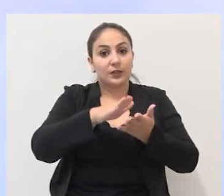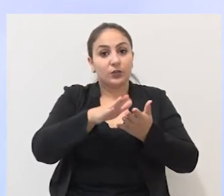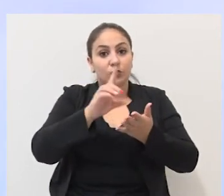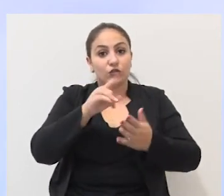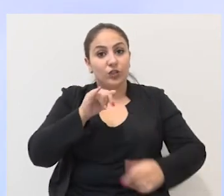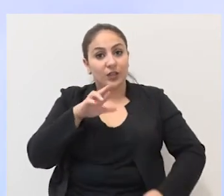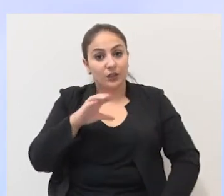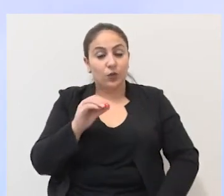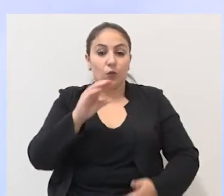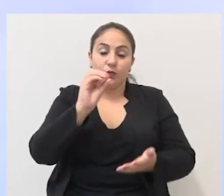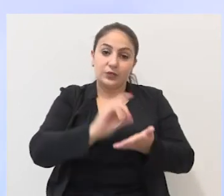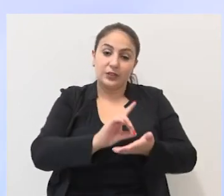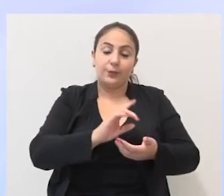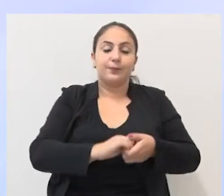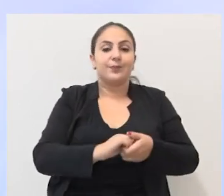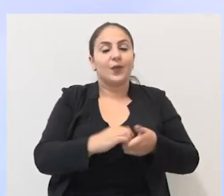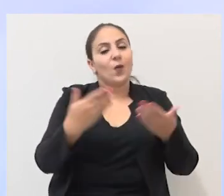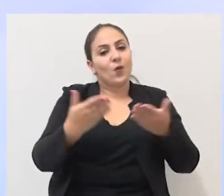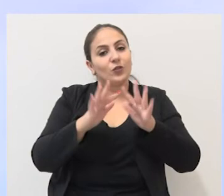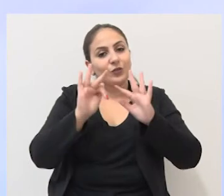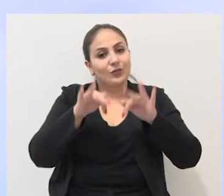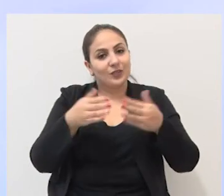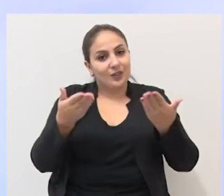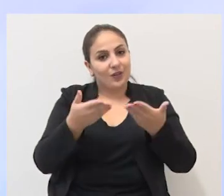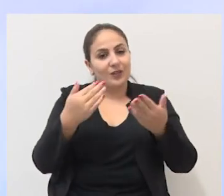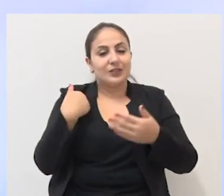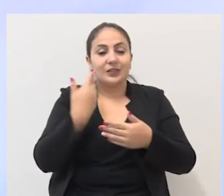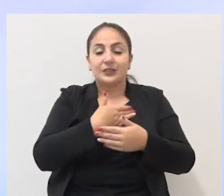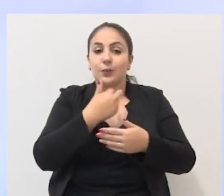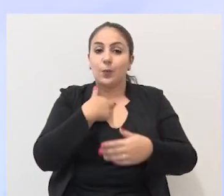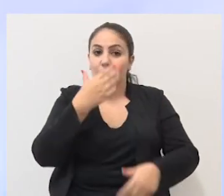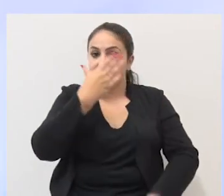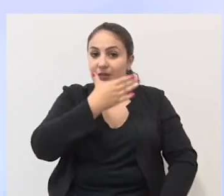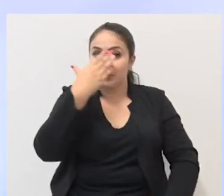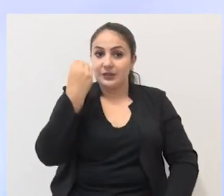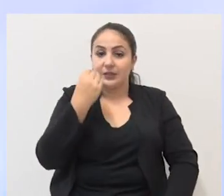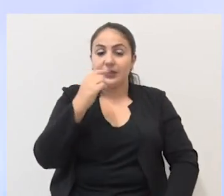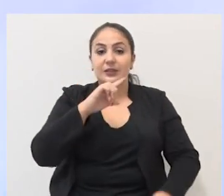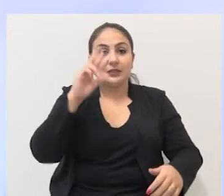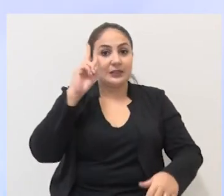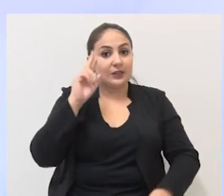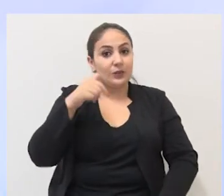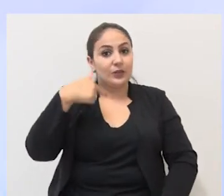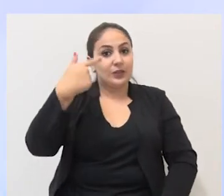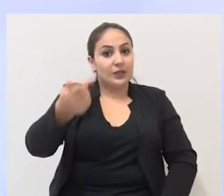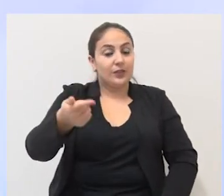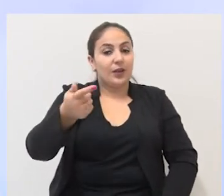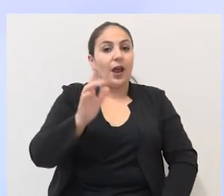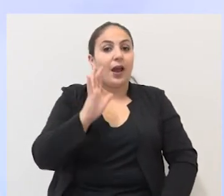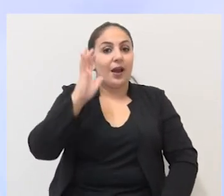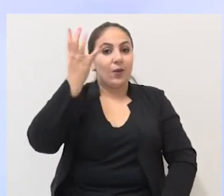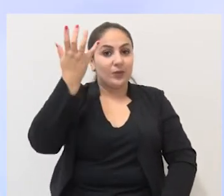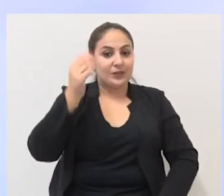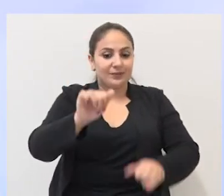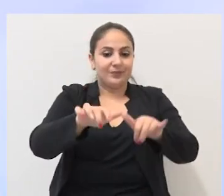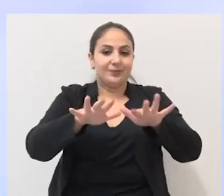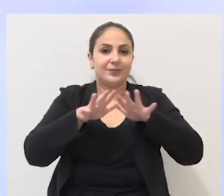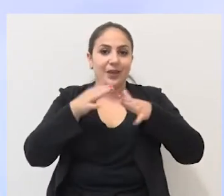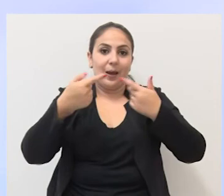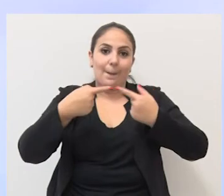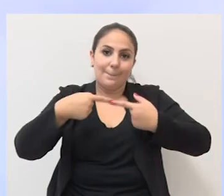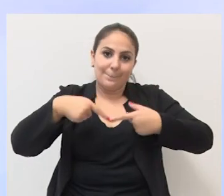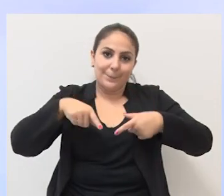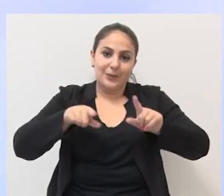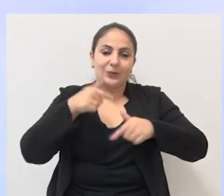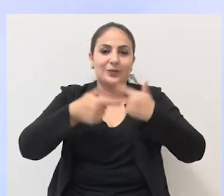Diário Oficial. E hoje nós ficamos por aqui, mas não esqueça que na próxima segunda-feira acontece a sessão